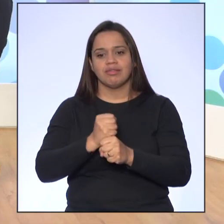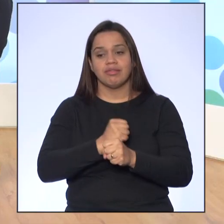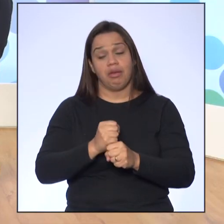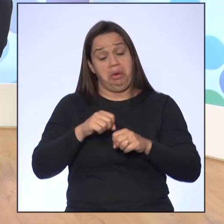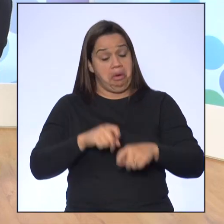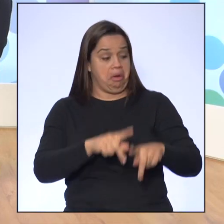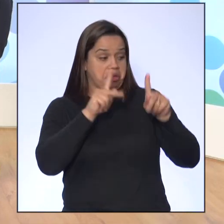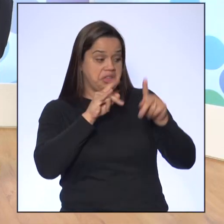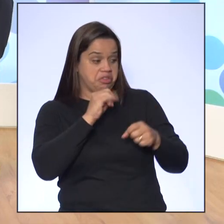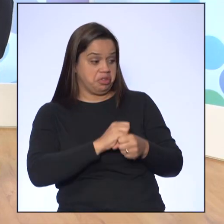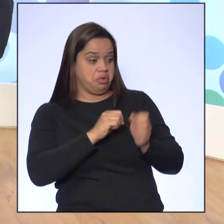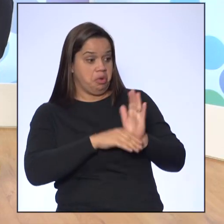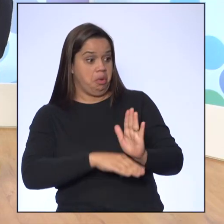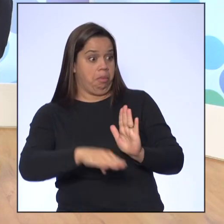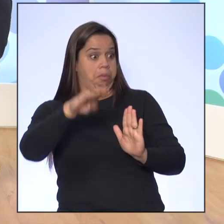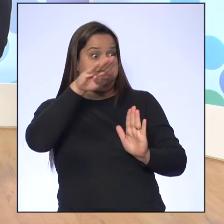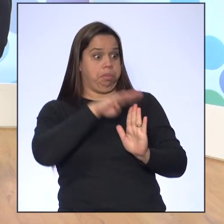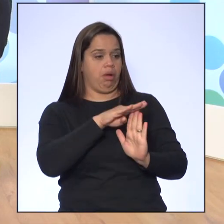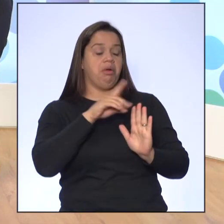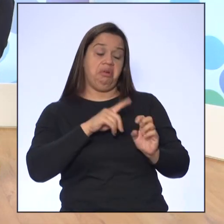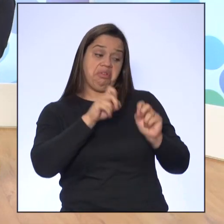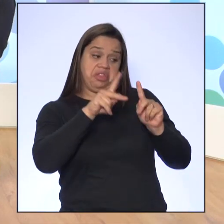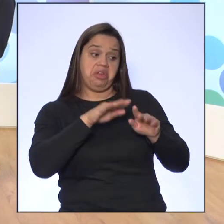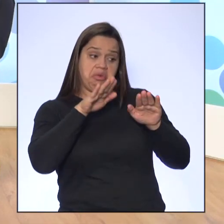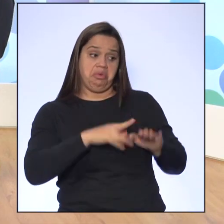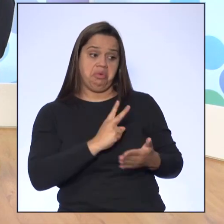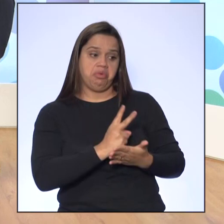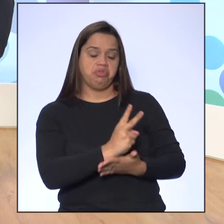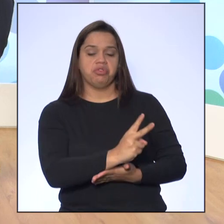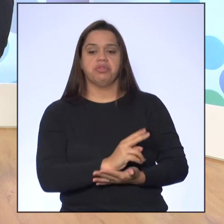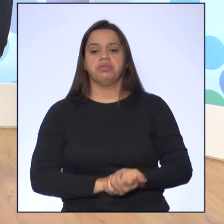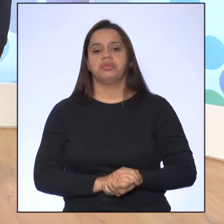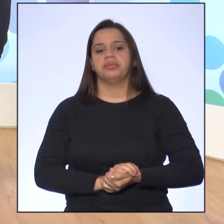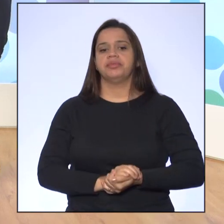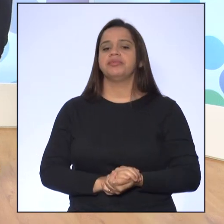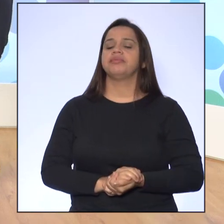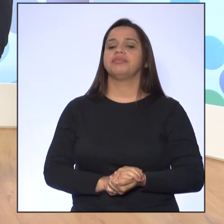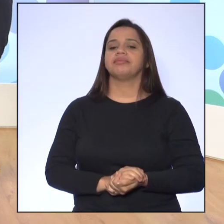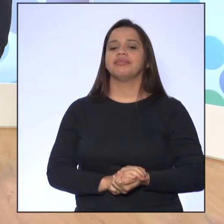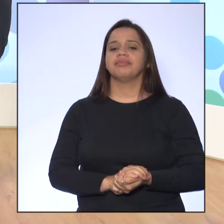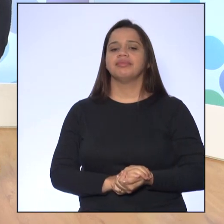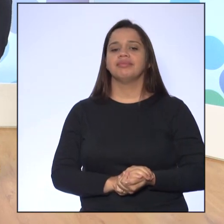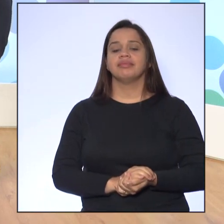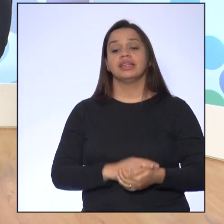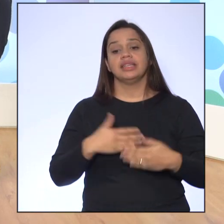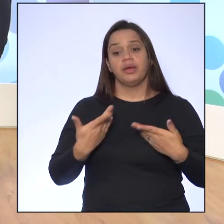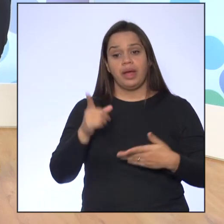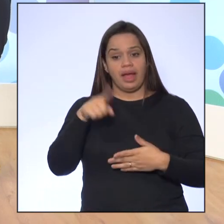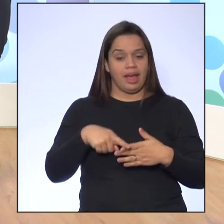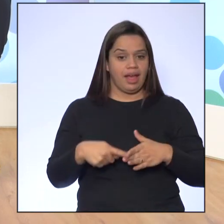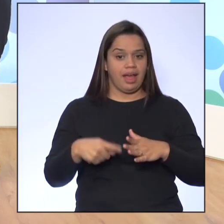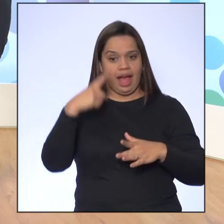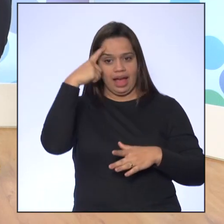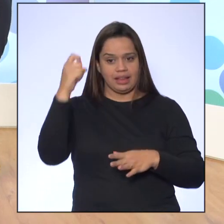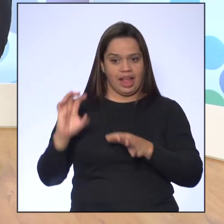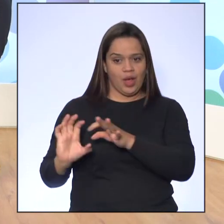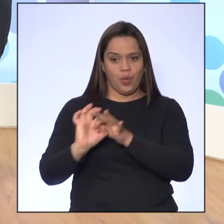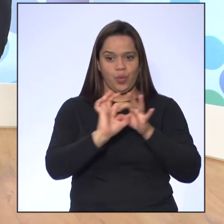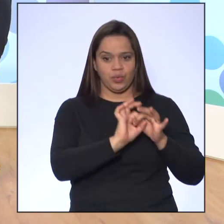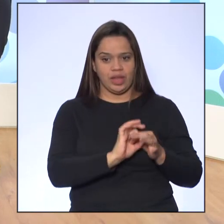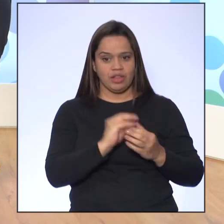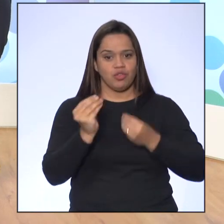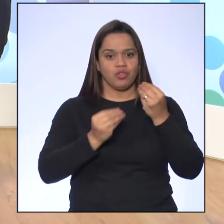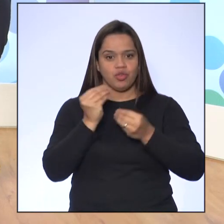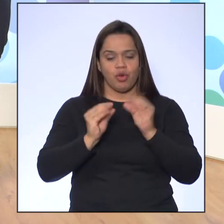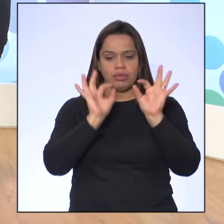igual aumentou, né? Talvez eu fique com vocês. Então, essa é a ideia, né? Esse é o contexto e é assim mais ou